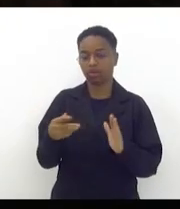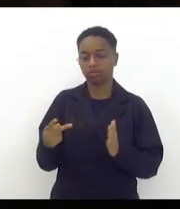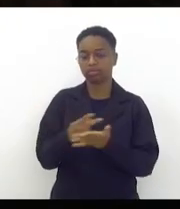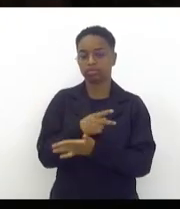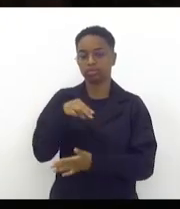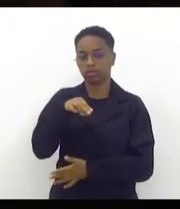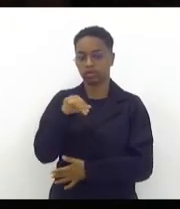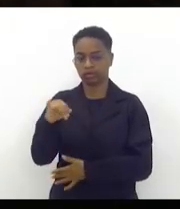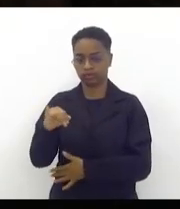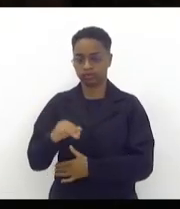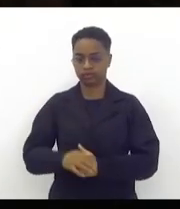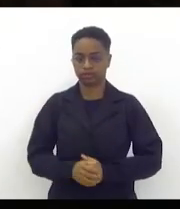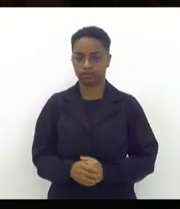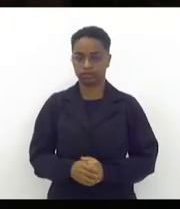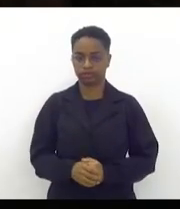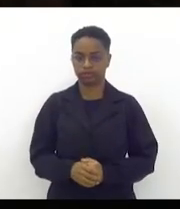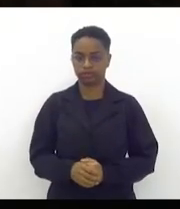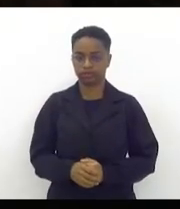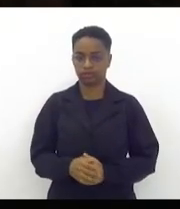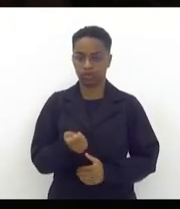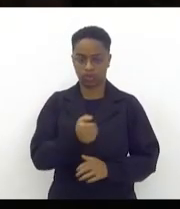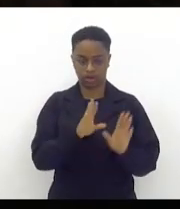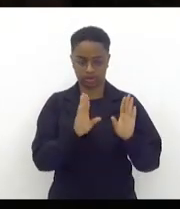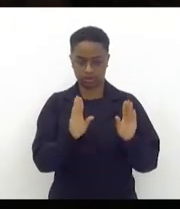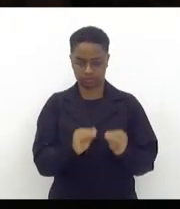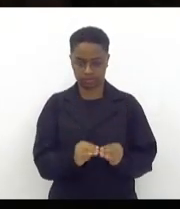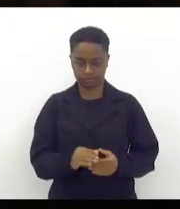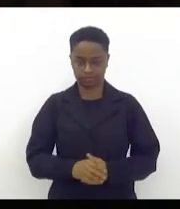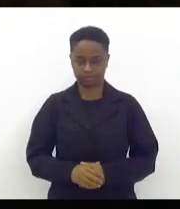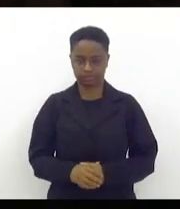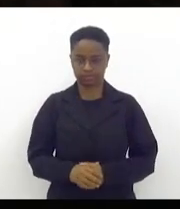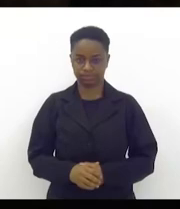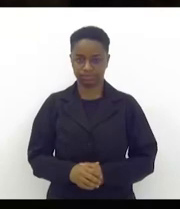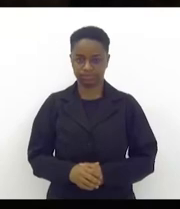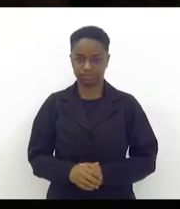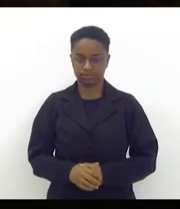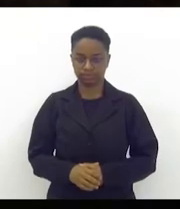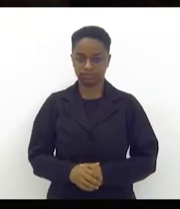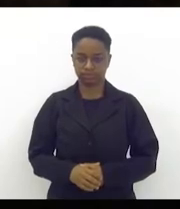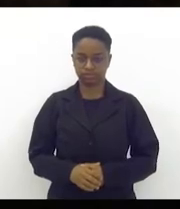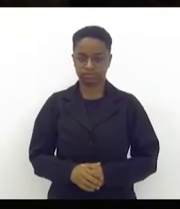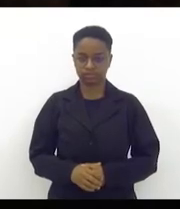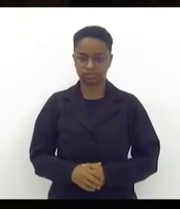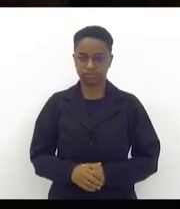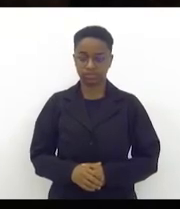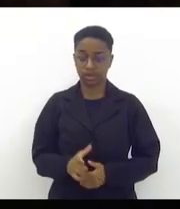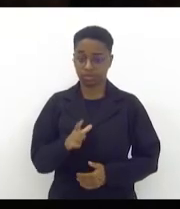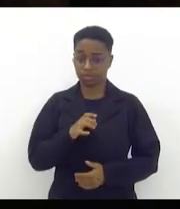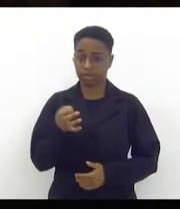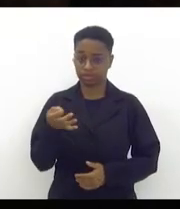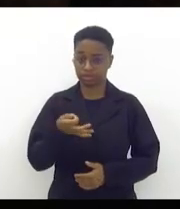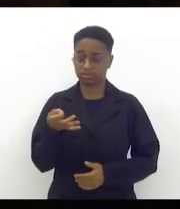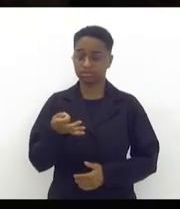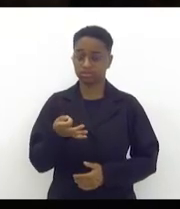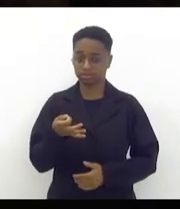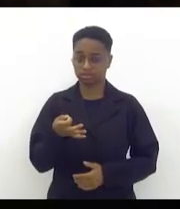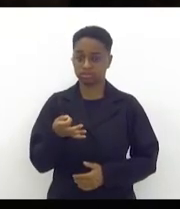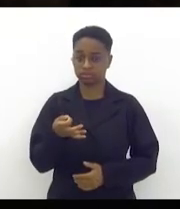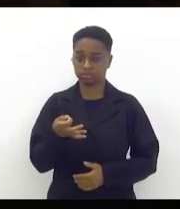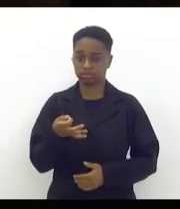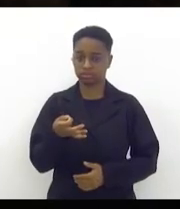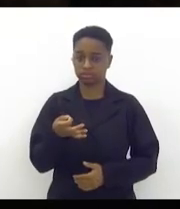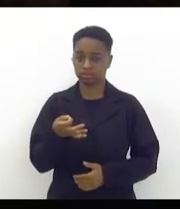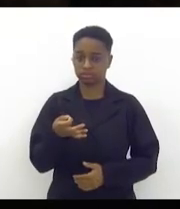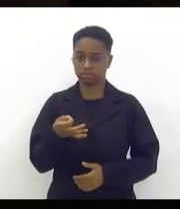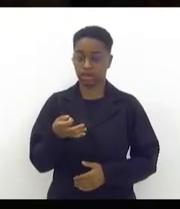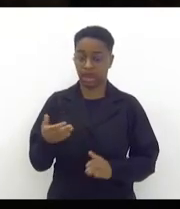Iguaçu. E, para concluir, senhora presidente, tenho certeza que até o final